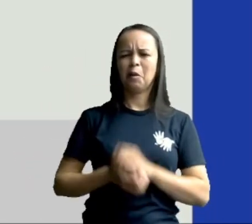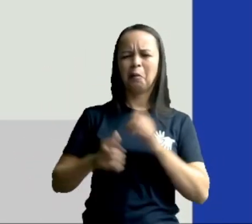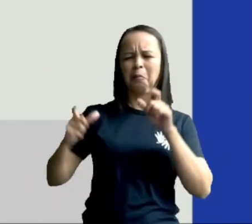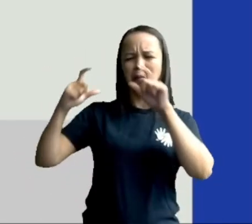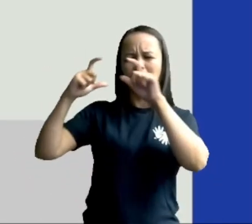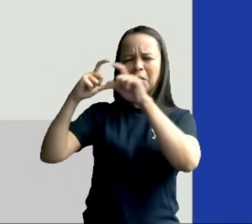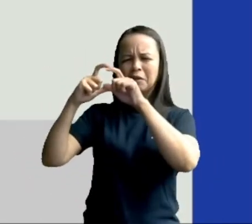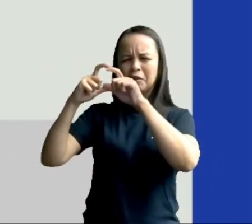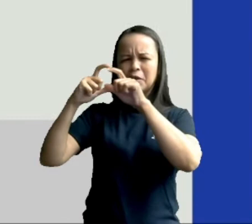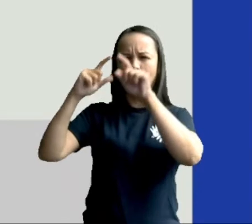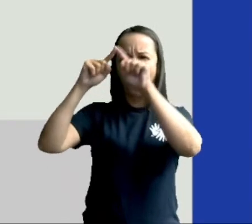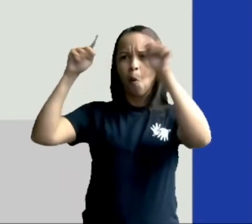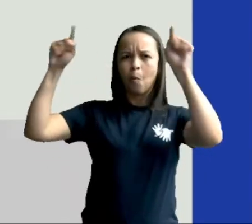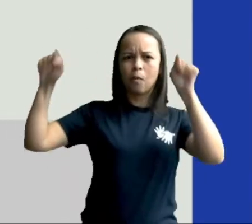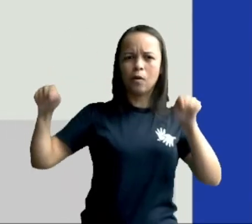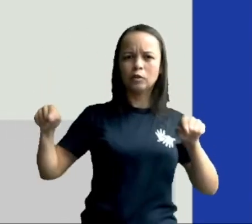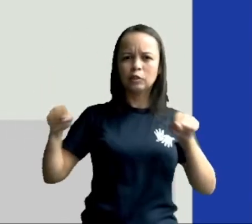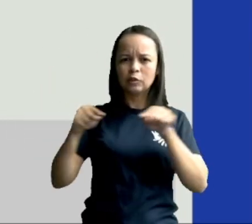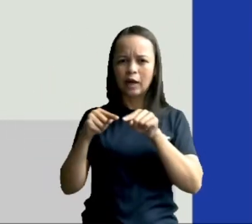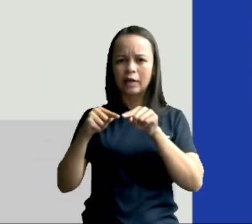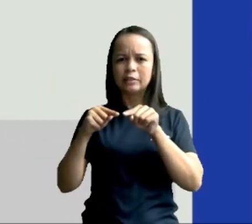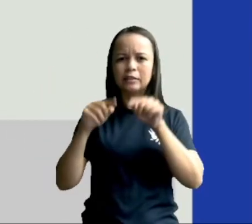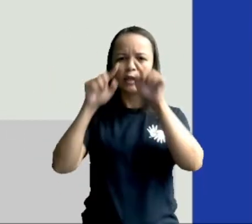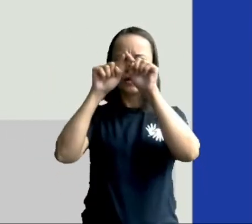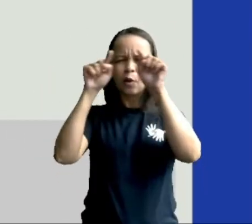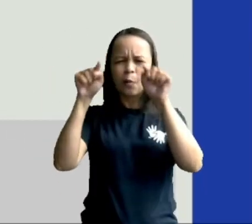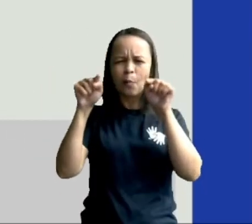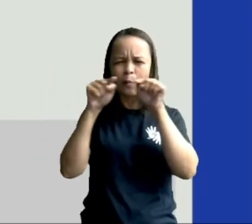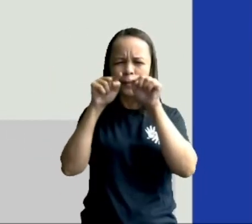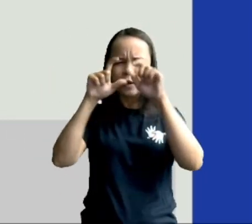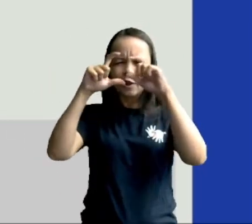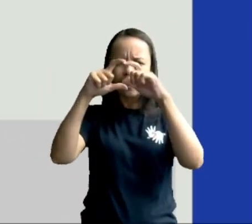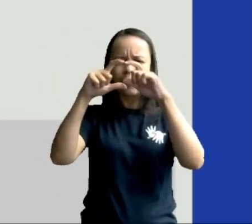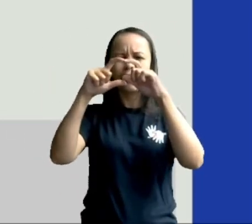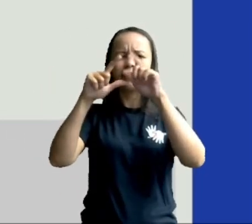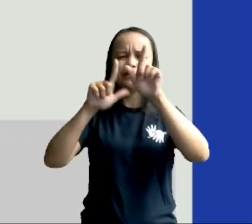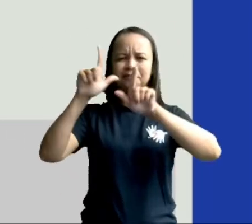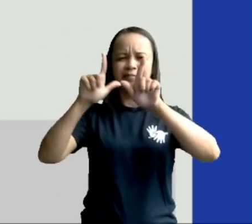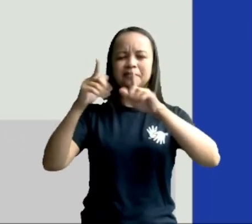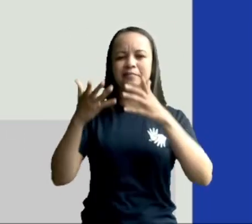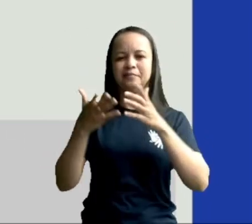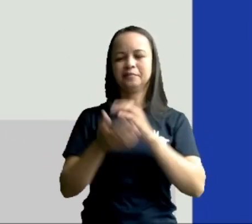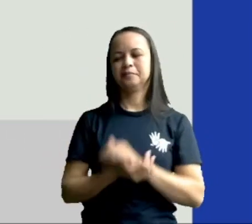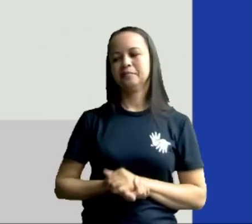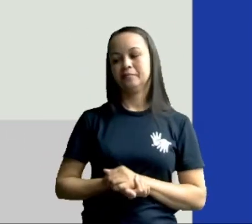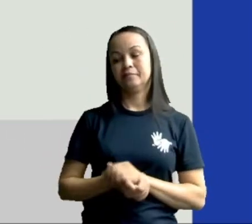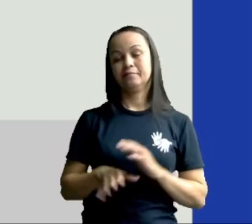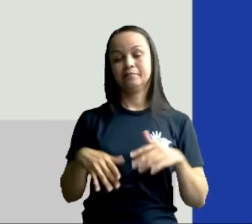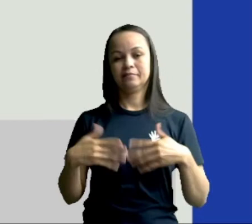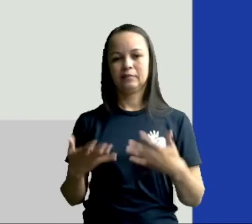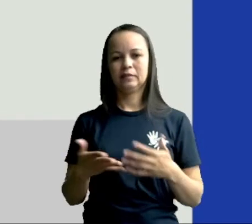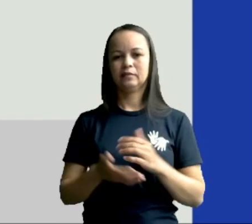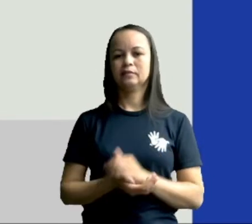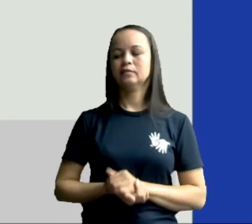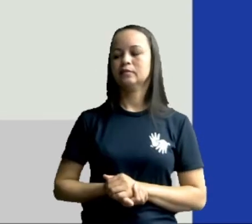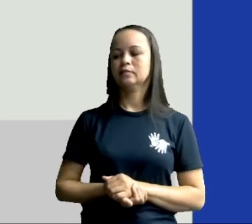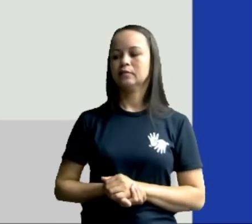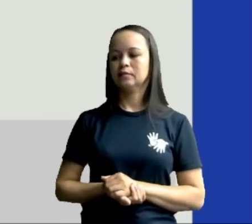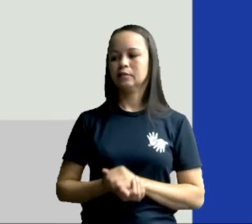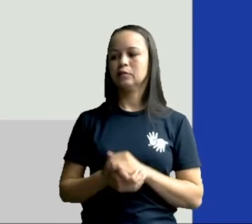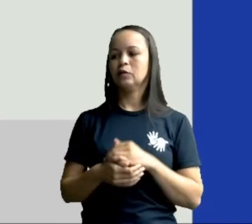Bem pequenininha, mas é um negócio, um armado enorme ao redor dela. Embora o ecrã